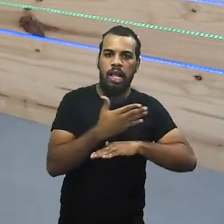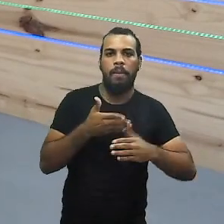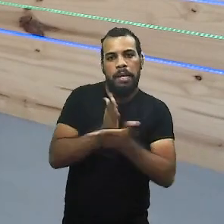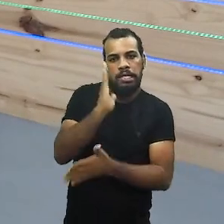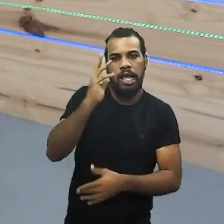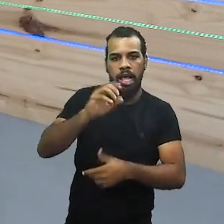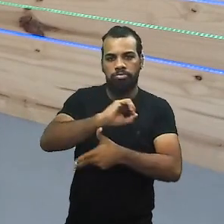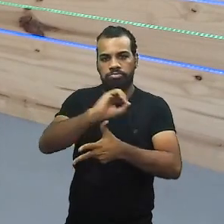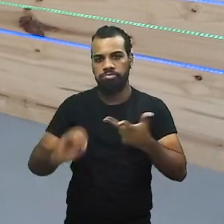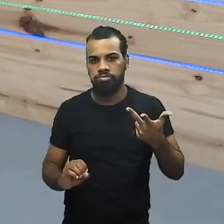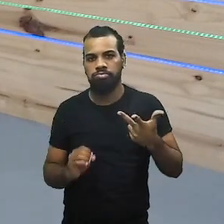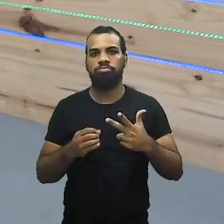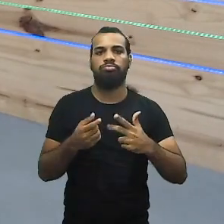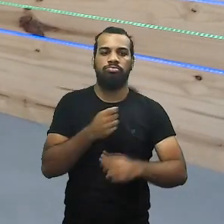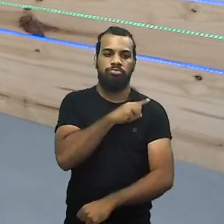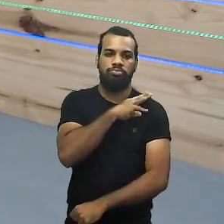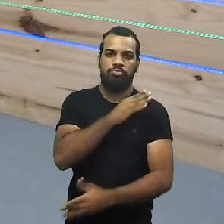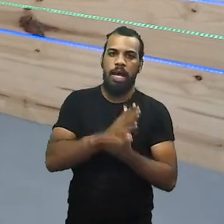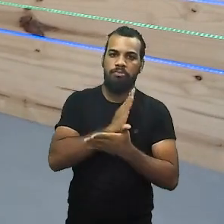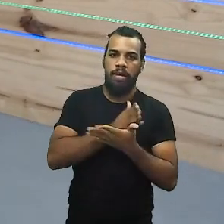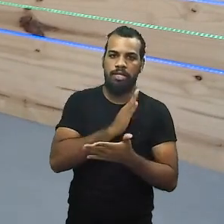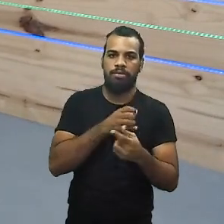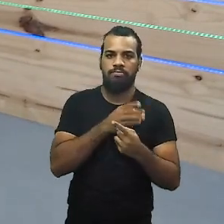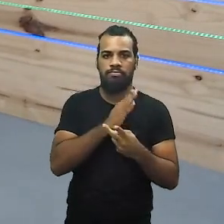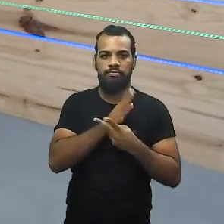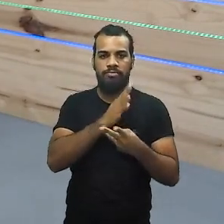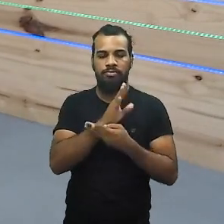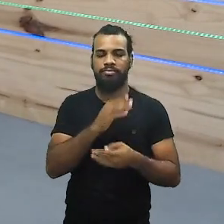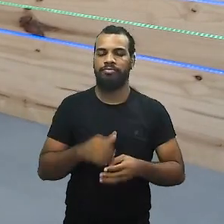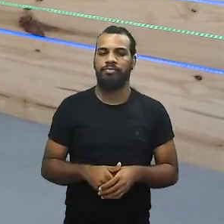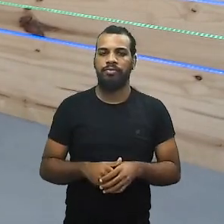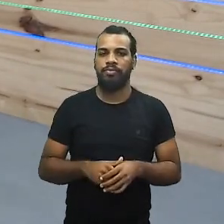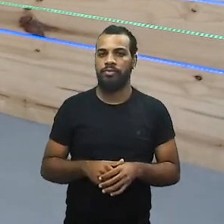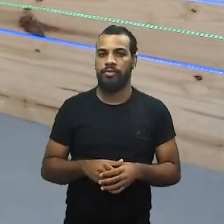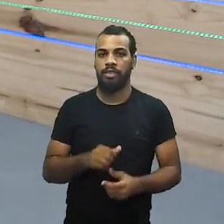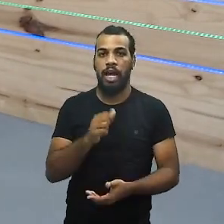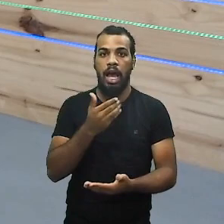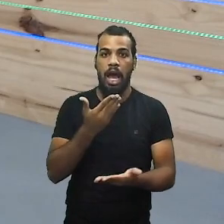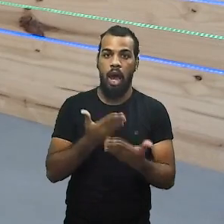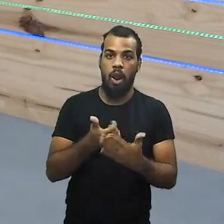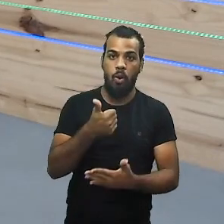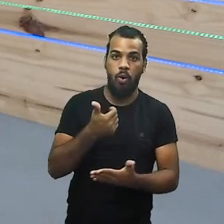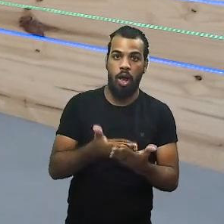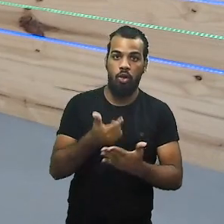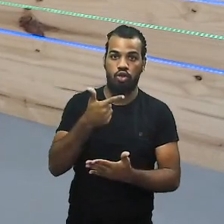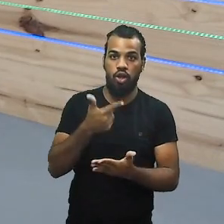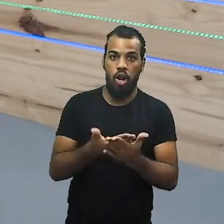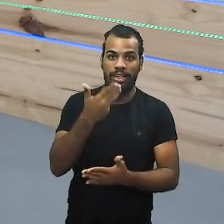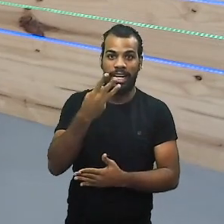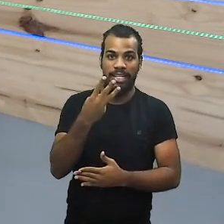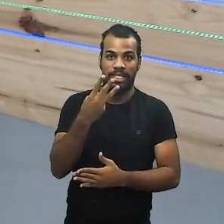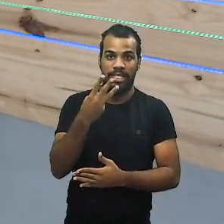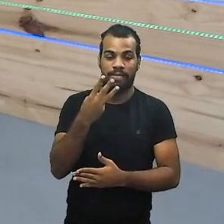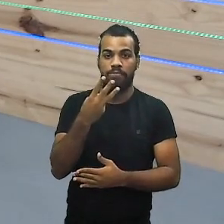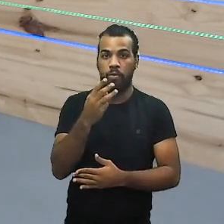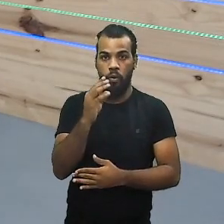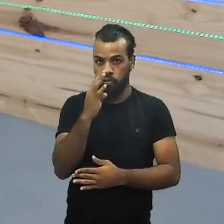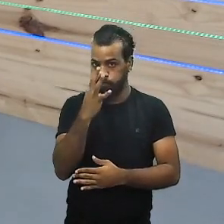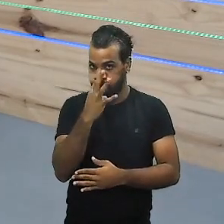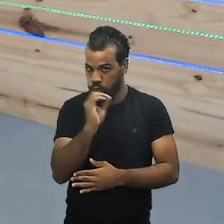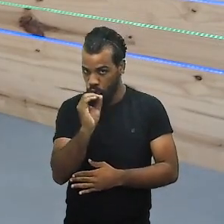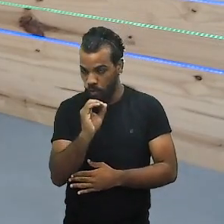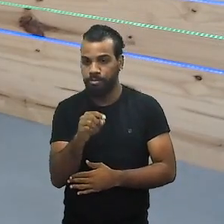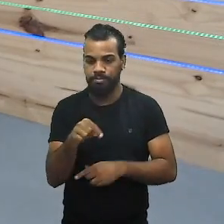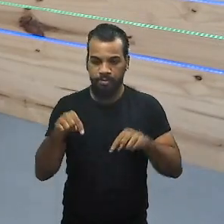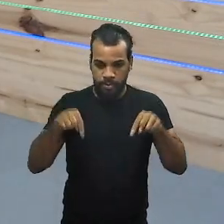assim, André, eu não vi as outras aulas, olha, se você não viu a aula 1, a aula 2 e a aula 3, vamos fazer o seguinte, quando terminar